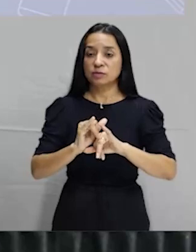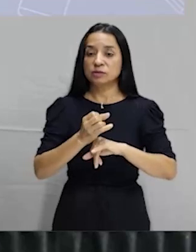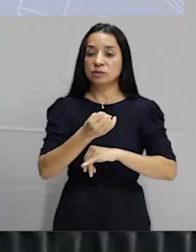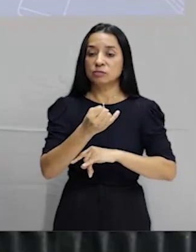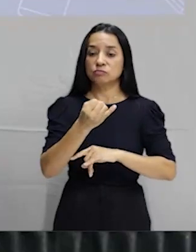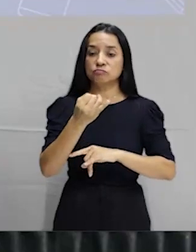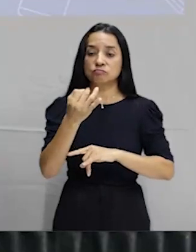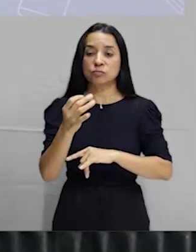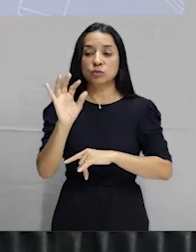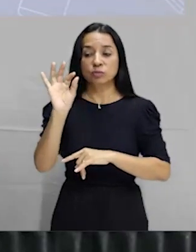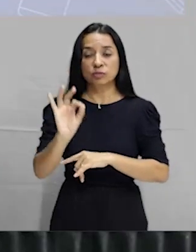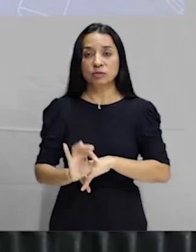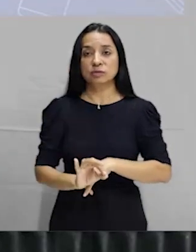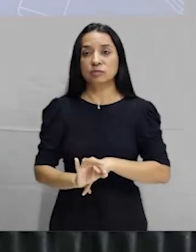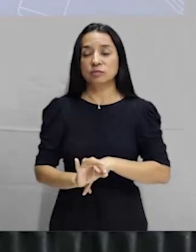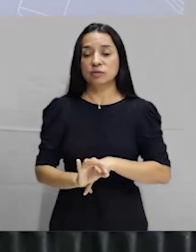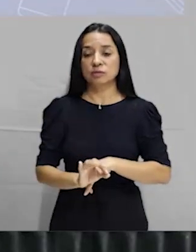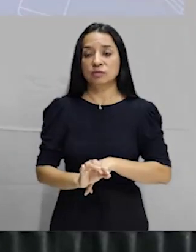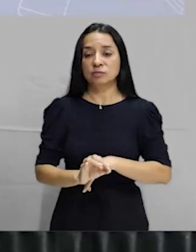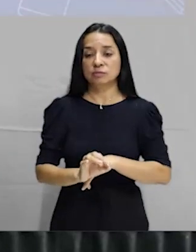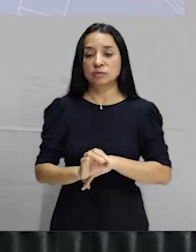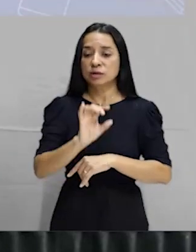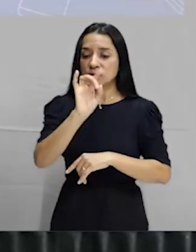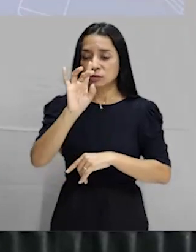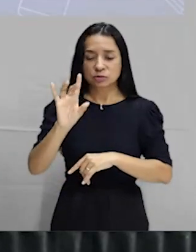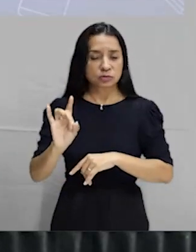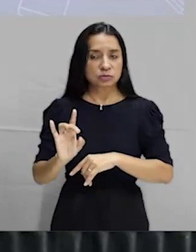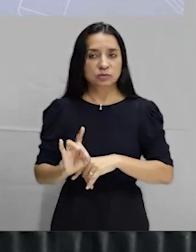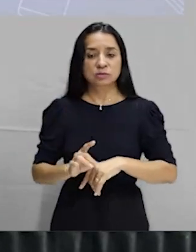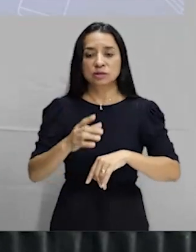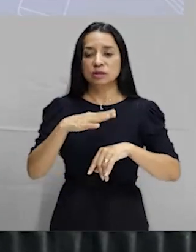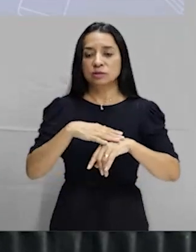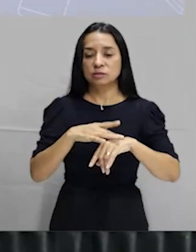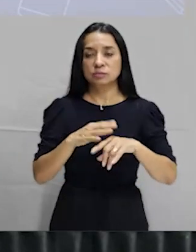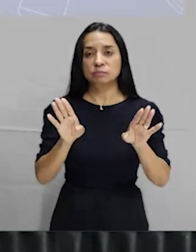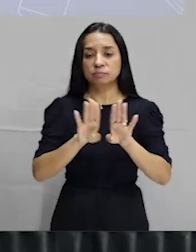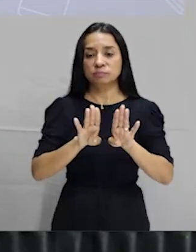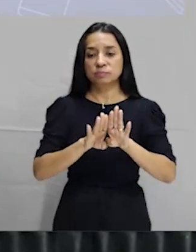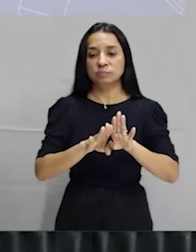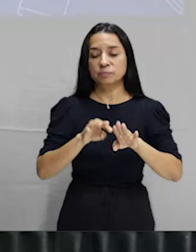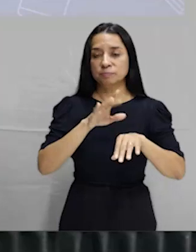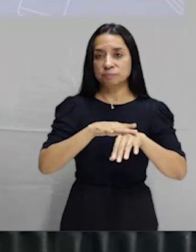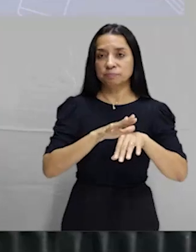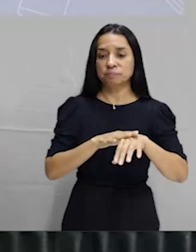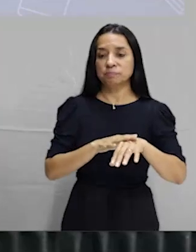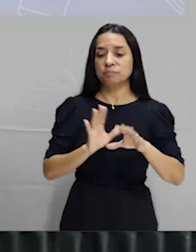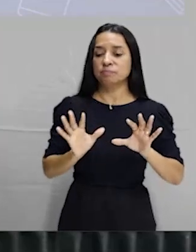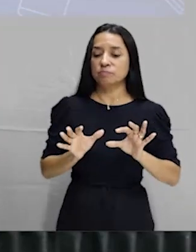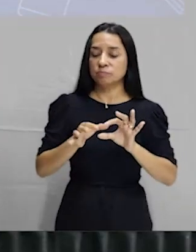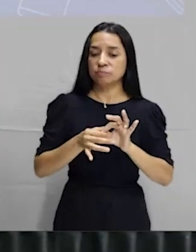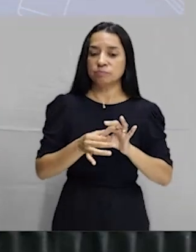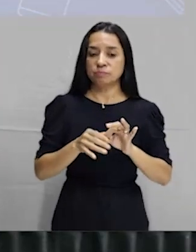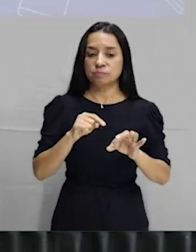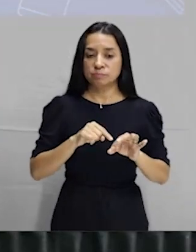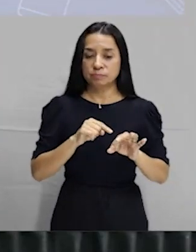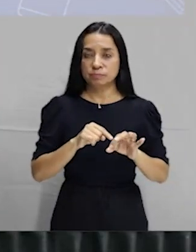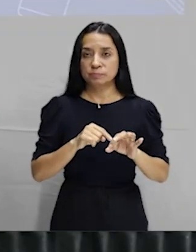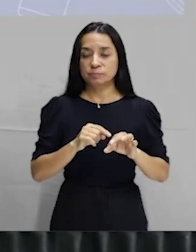de afetados, né, de cada doença e também, né, das doenças associadas, tá